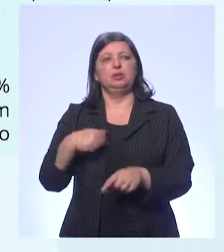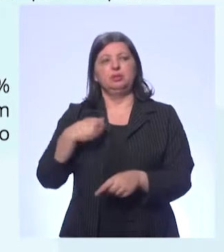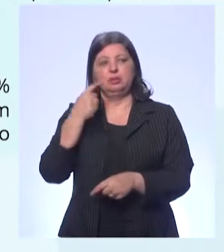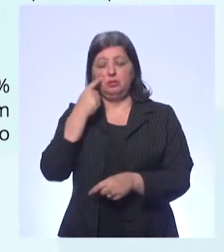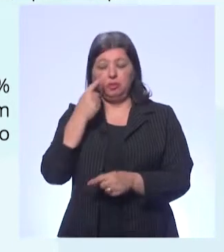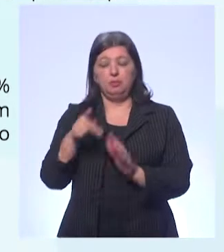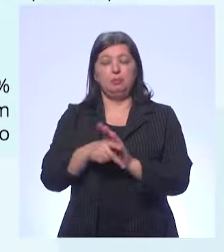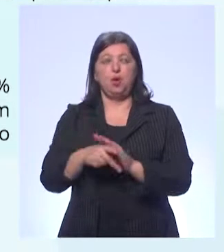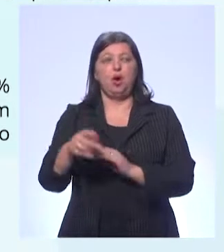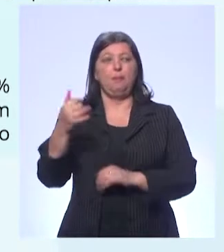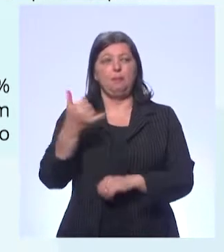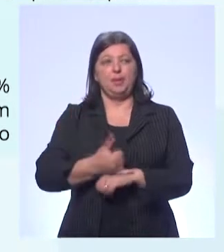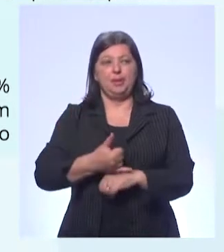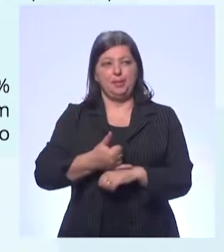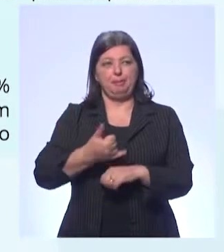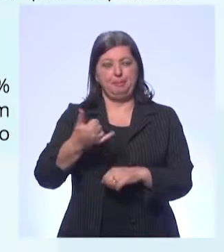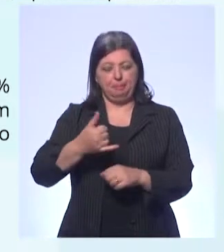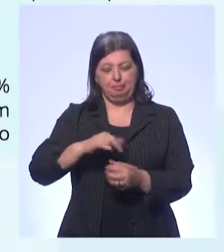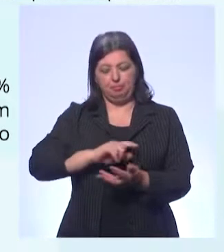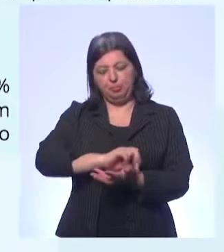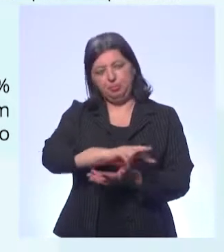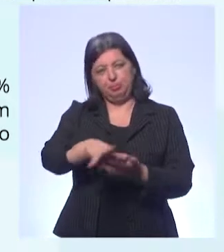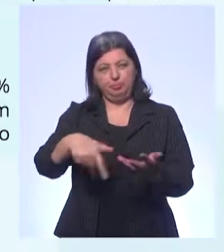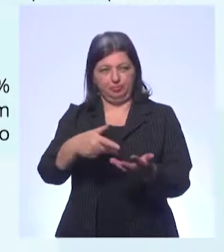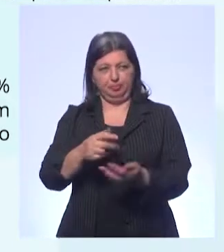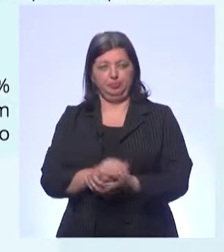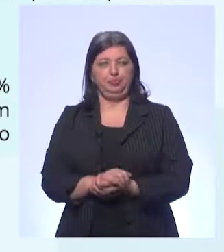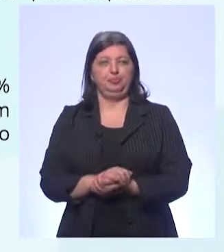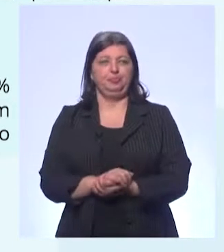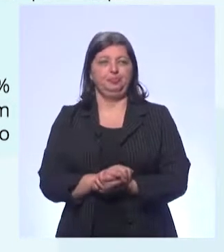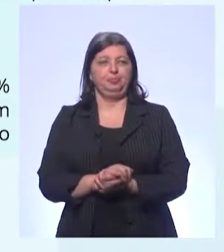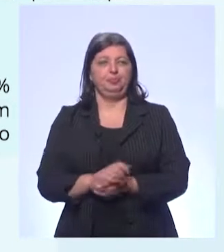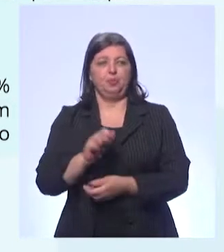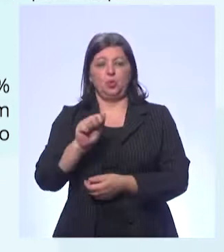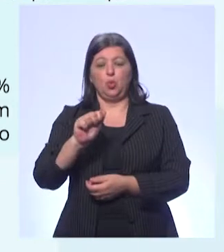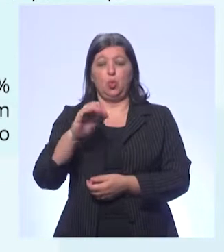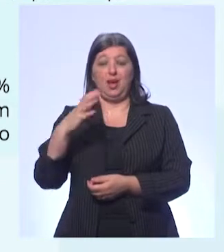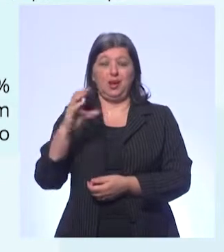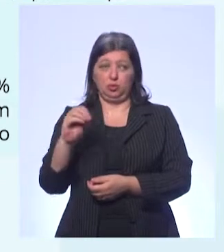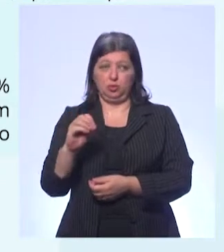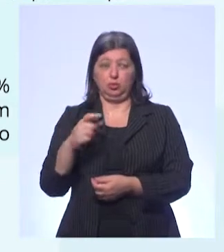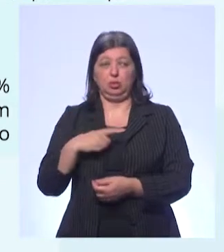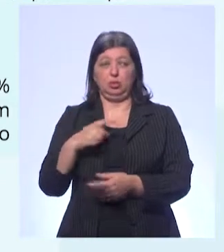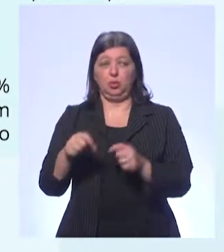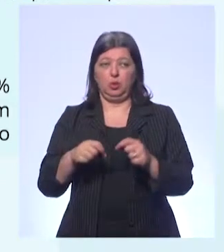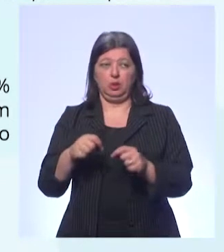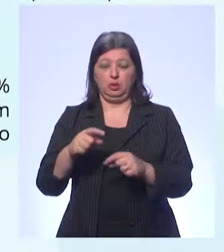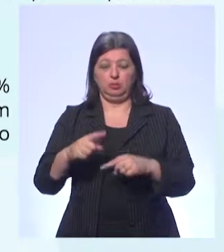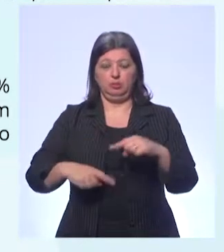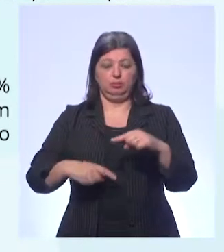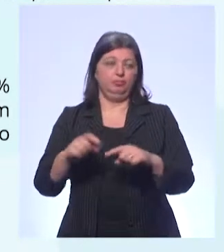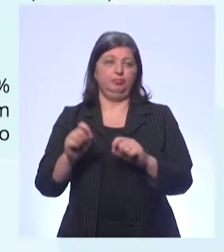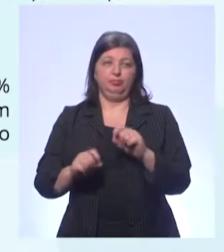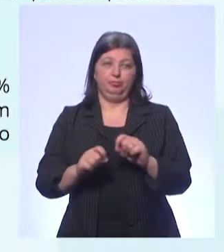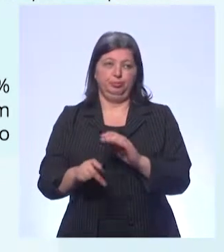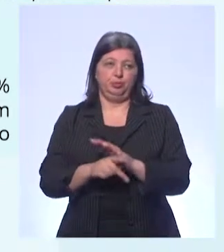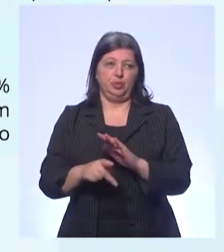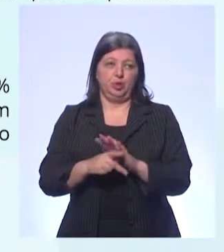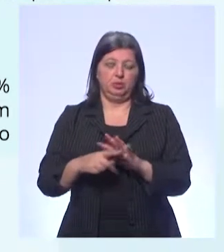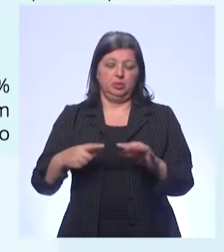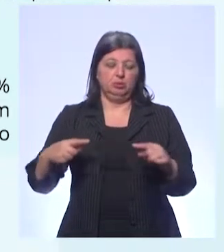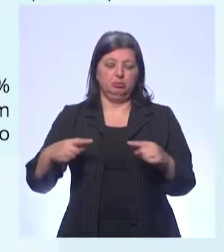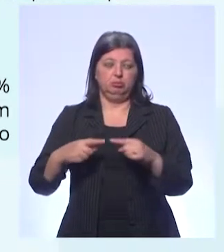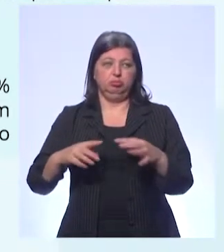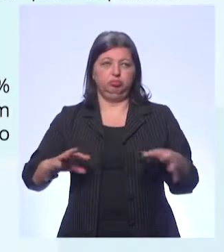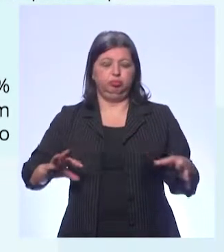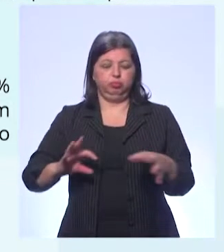os metais, né? Eles têm condutividade. E o aço, ele tem uma propriedade que ele é uma liga metálica. Na verdade,